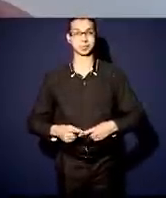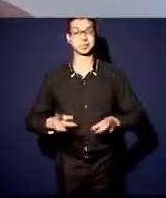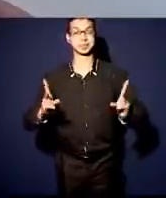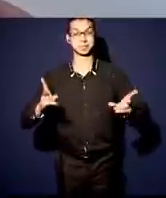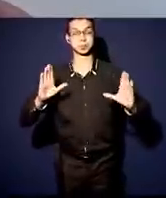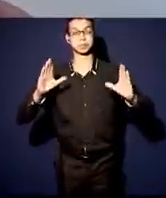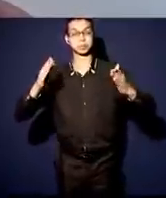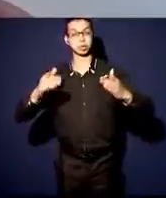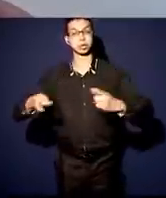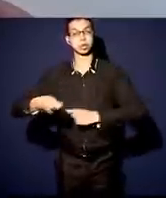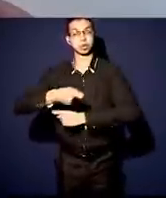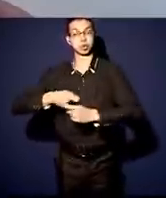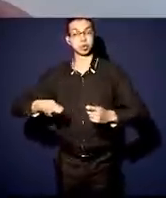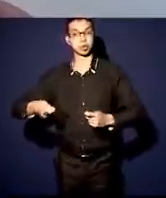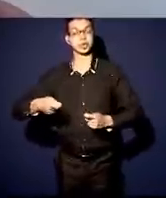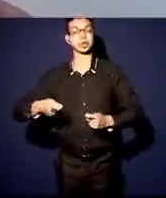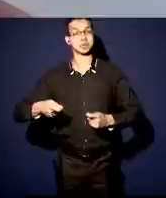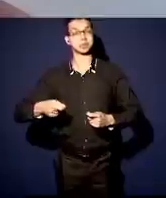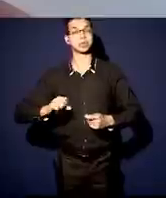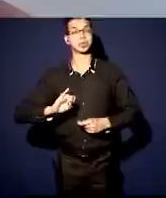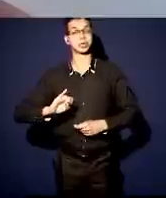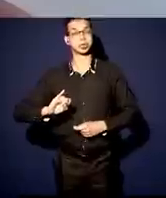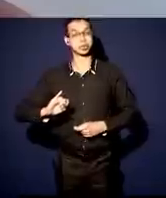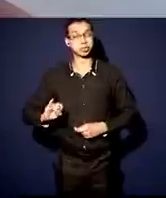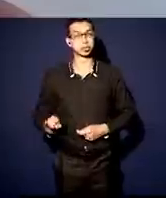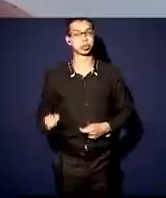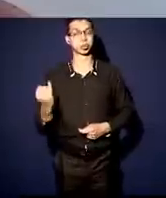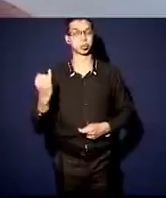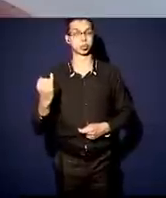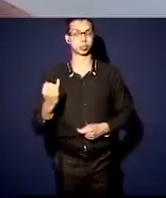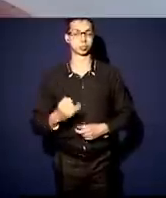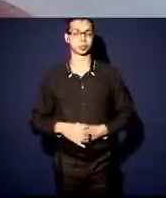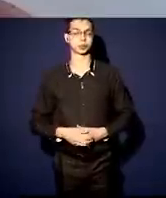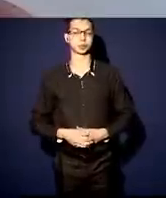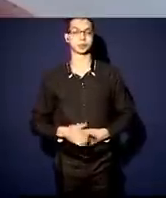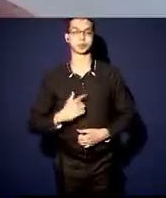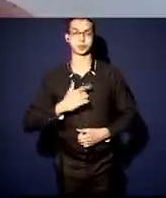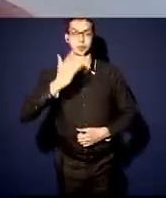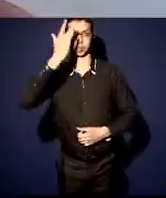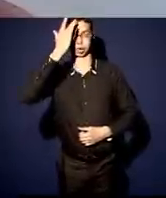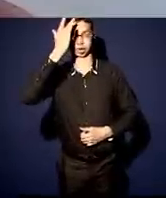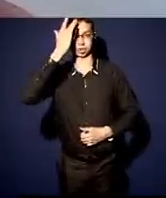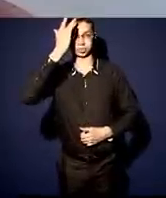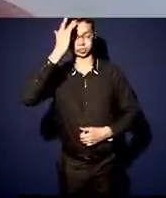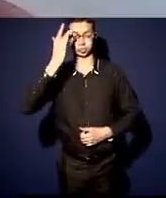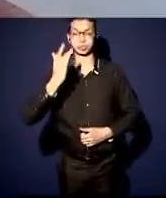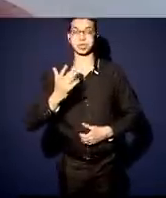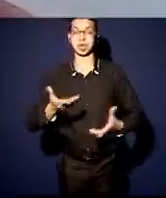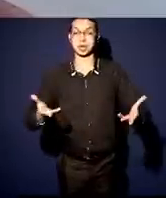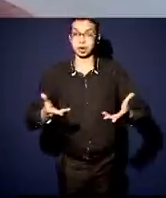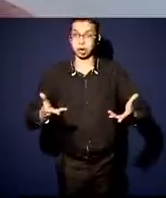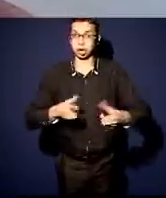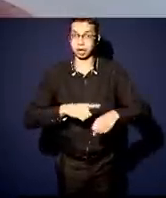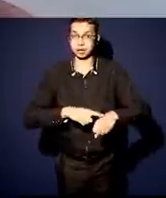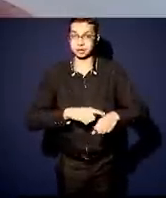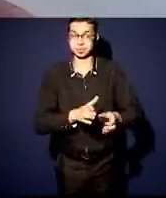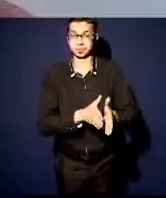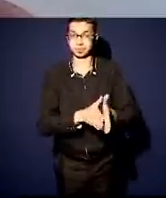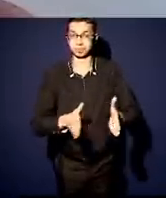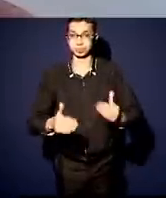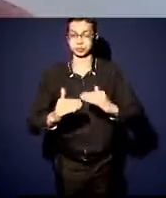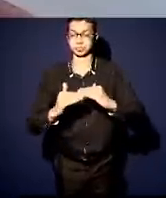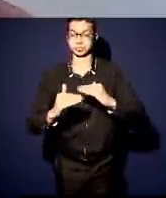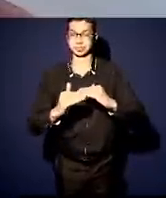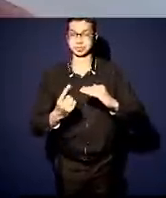seja na taxa terminal, tá? Que eu acho que vai ser um pouco acima do que está, mas também os cortes onde o mercado